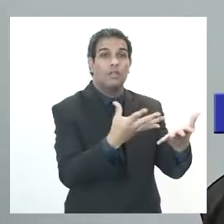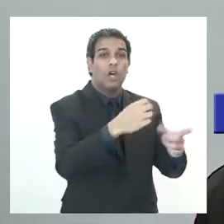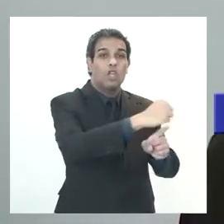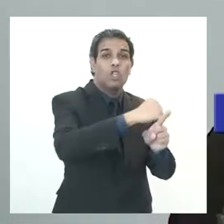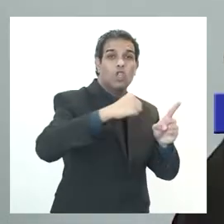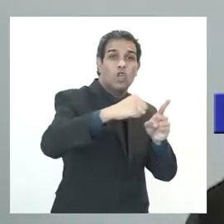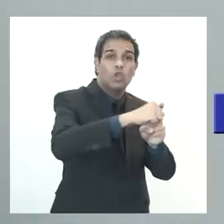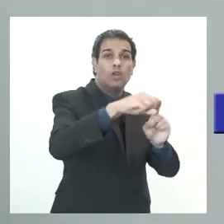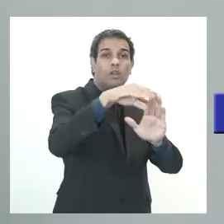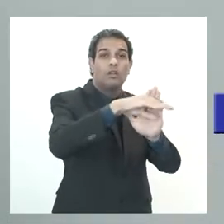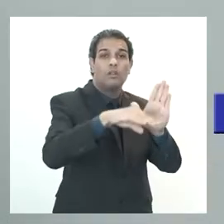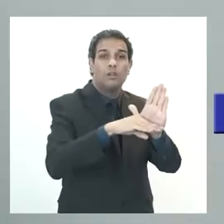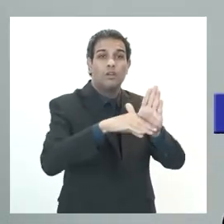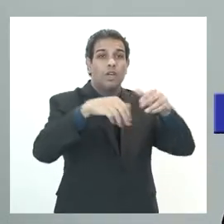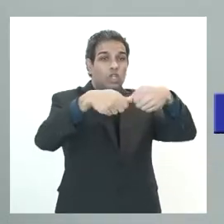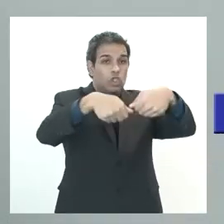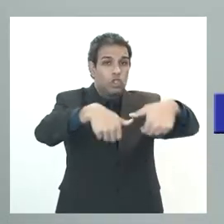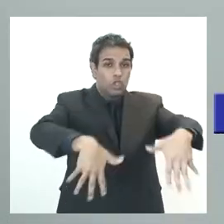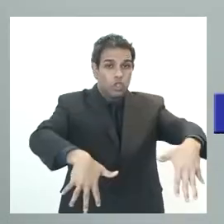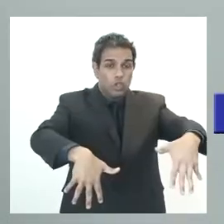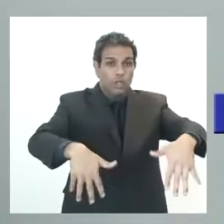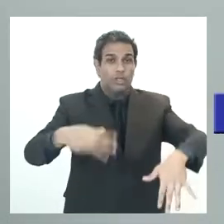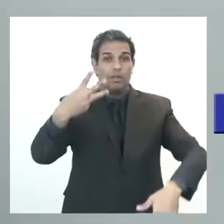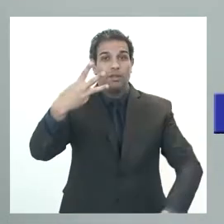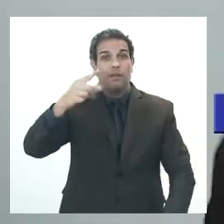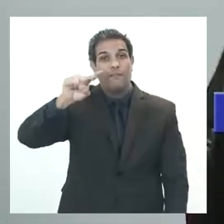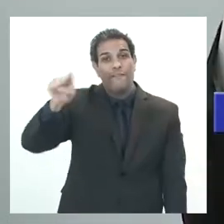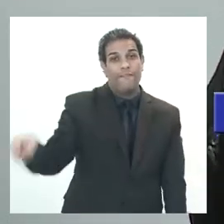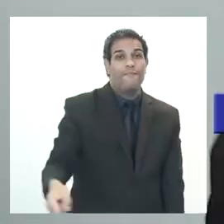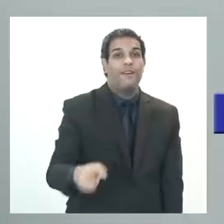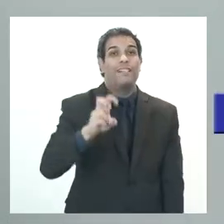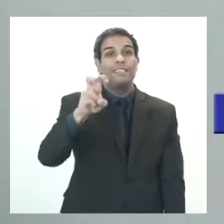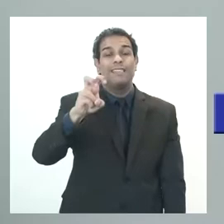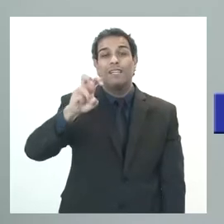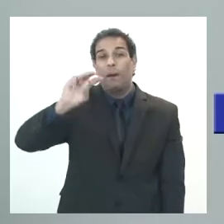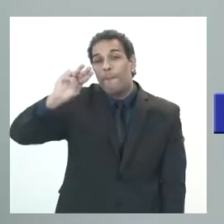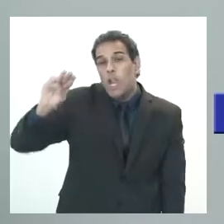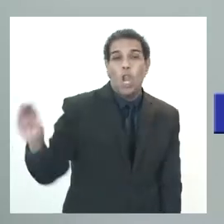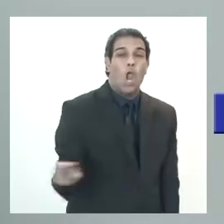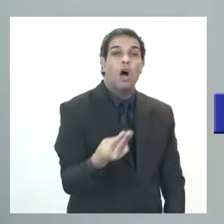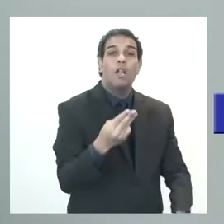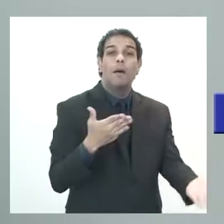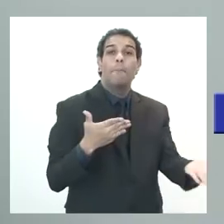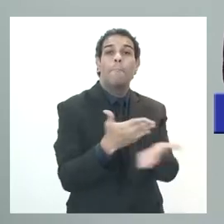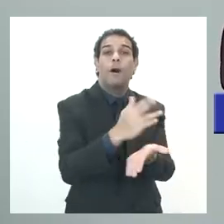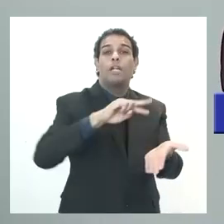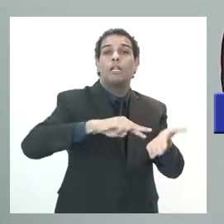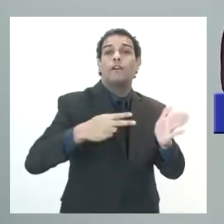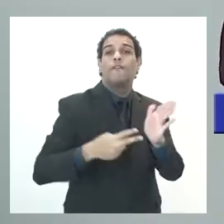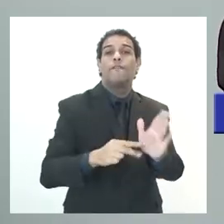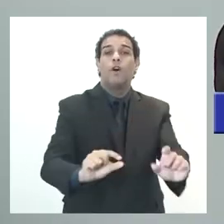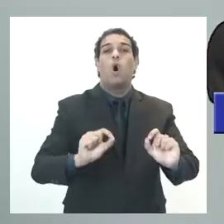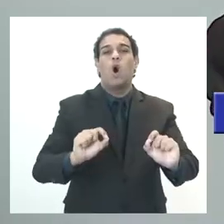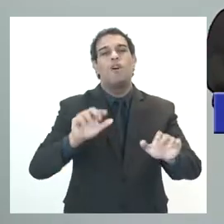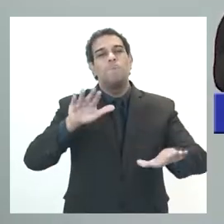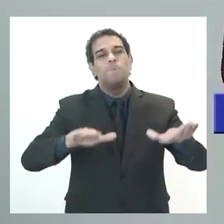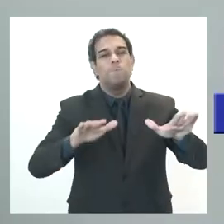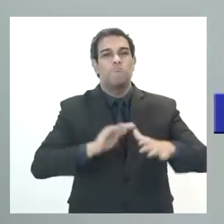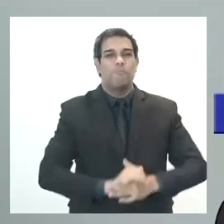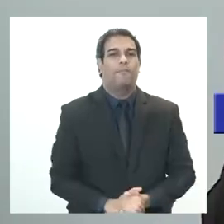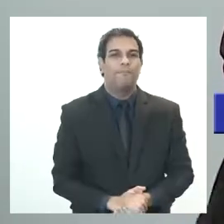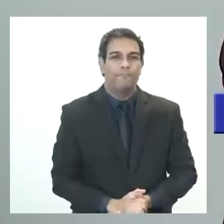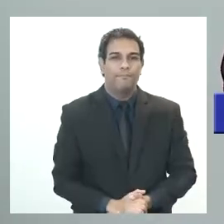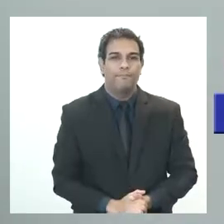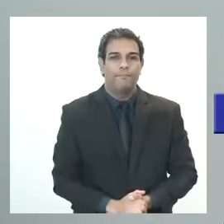e de infraestrutura 3,5 trilhões de dólares correspondem aproximadamente